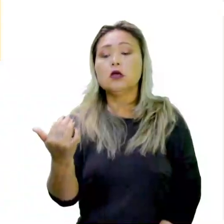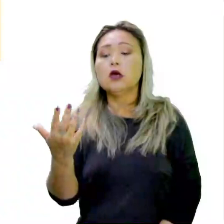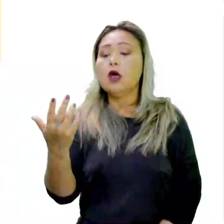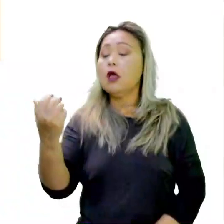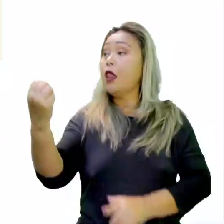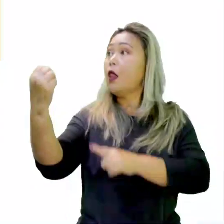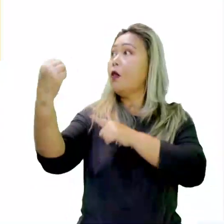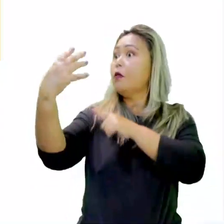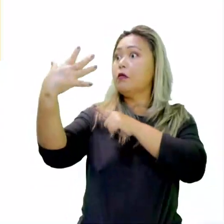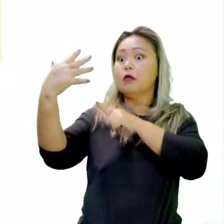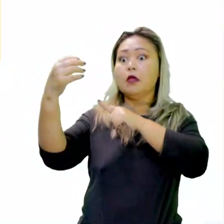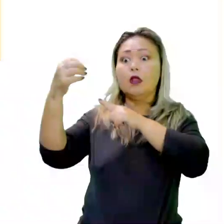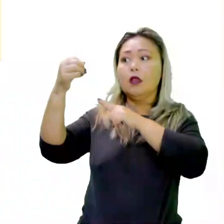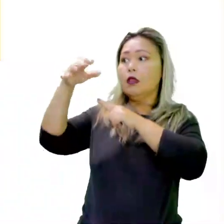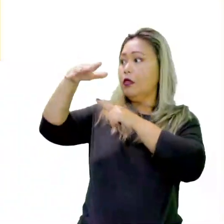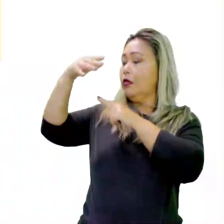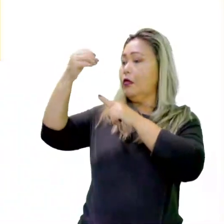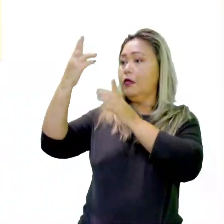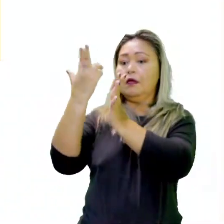iluminações,